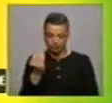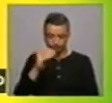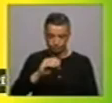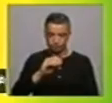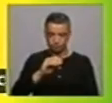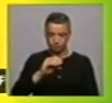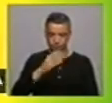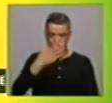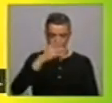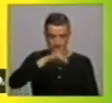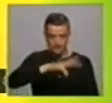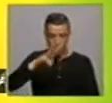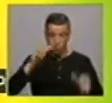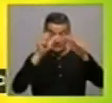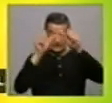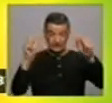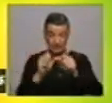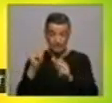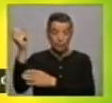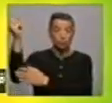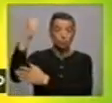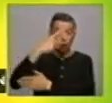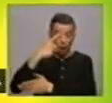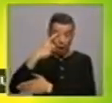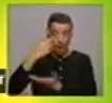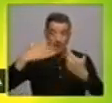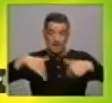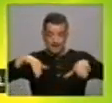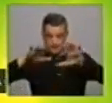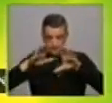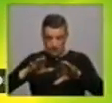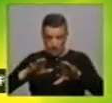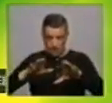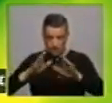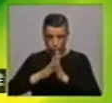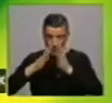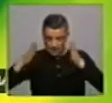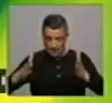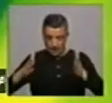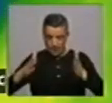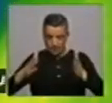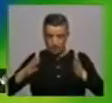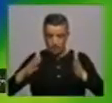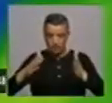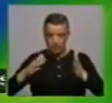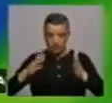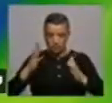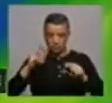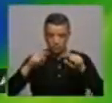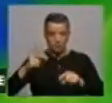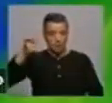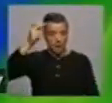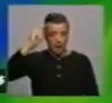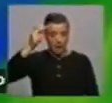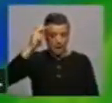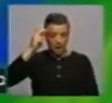1 milhão de sistemas solares. Portanto, só para termos uma ideia do tamanho deste reservatório. E a idade? Estamos a falar de um reservatório que tem